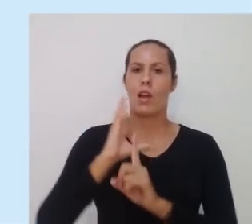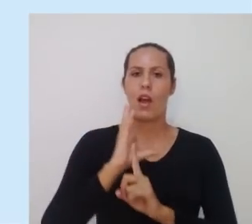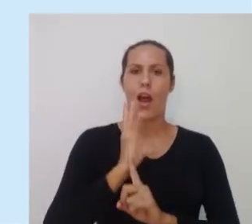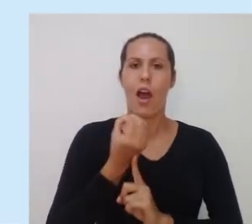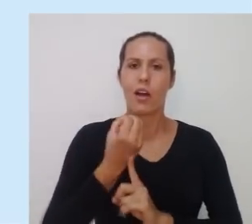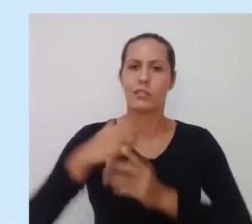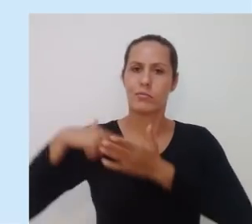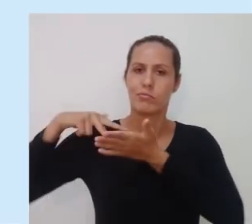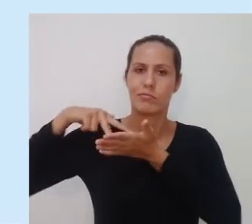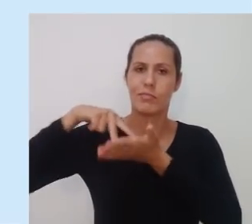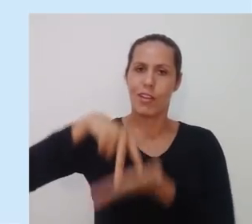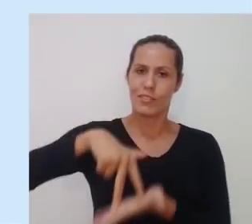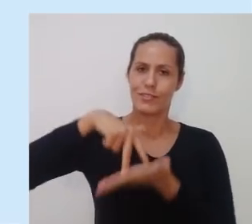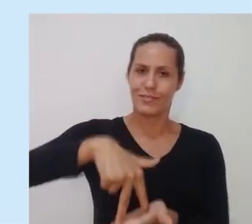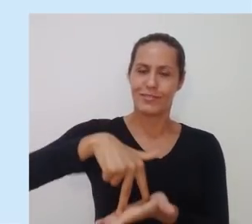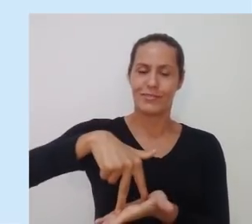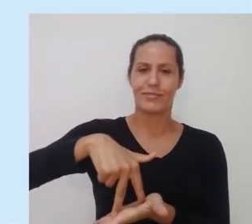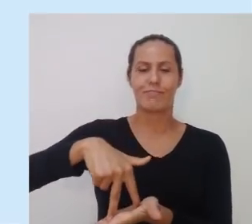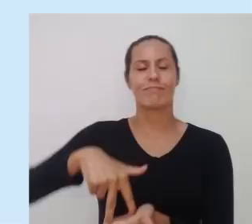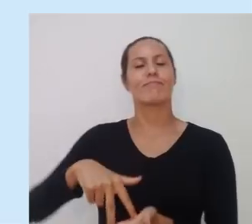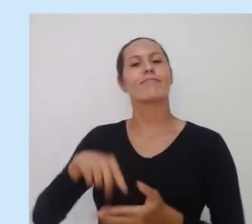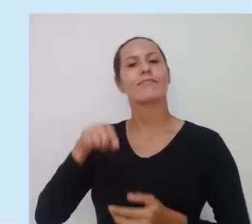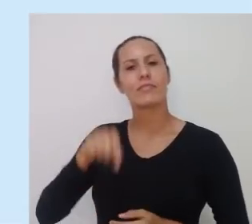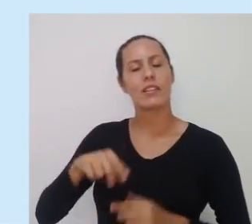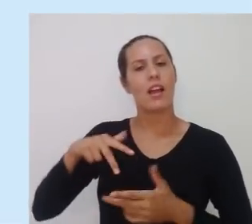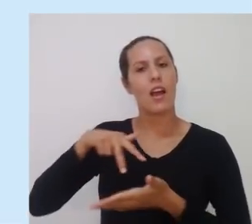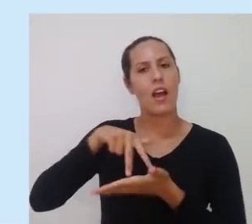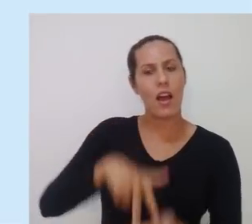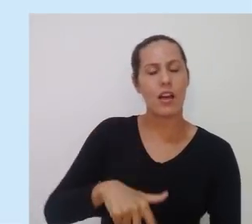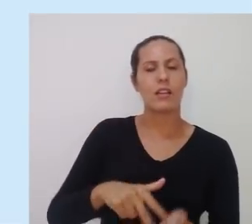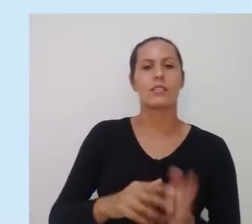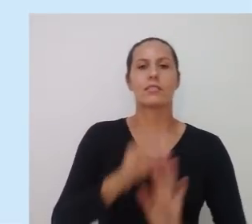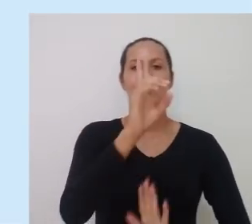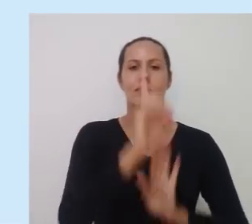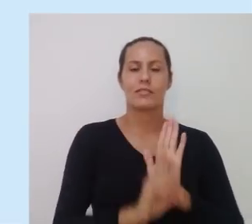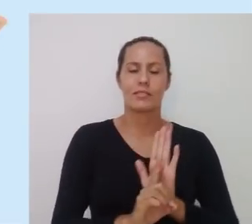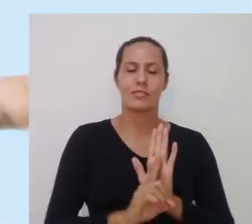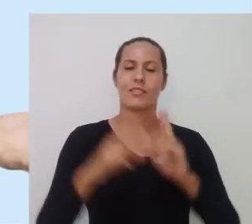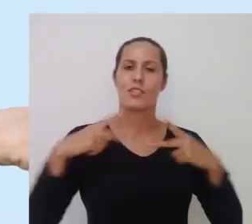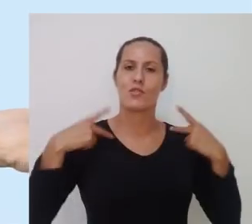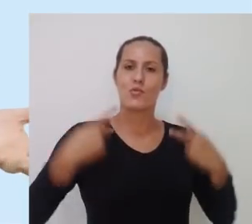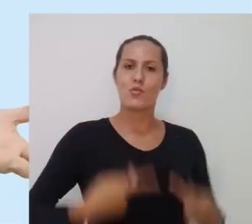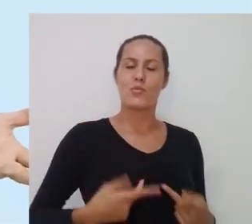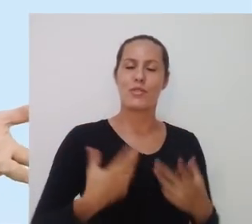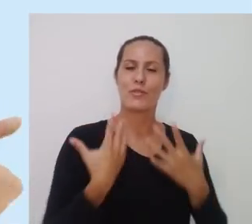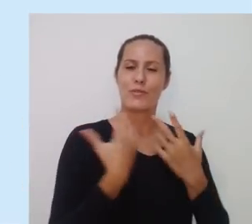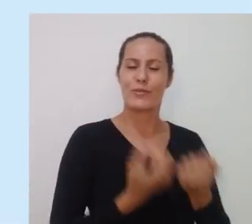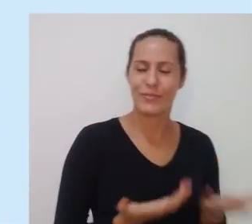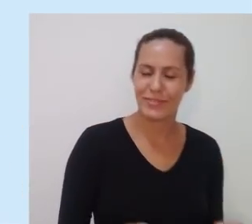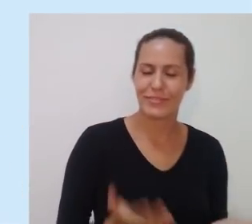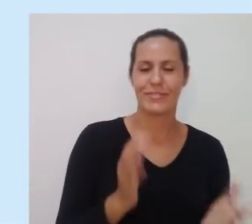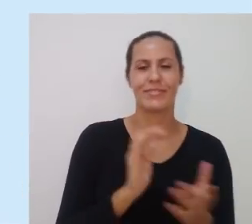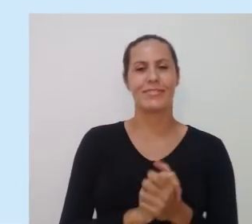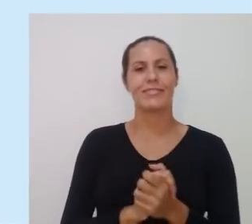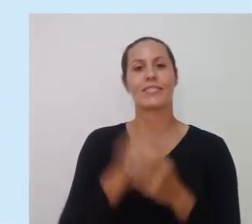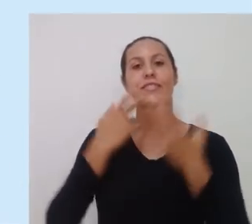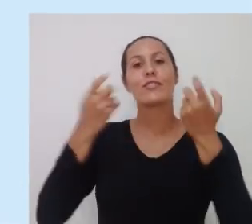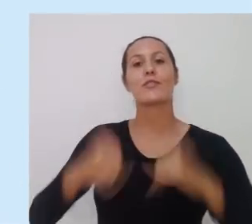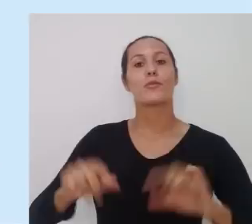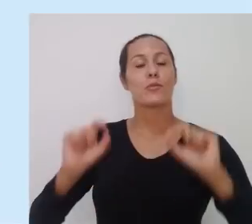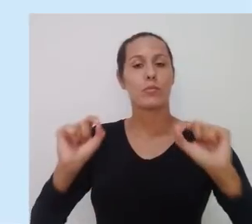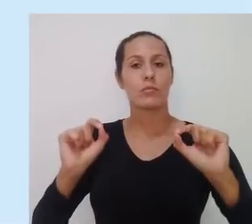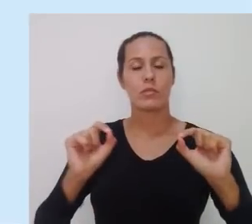arte de resistência, produzindo arte que defende os direitos humanos. Muito importante isso. Está falando